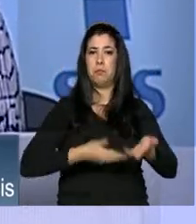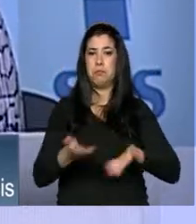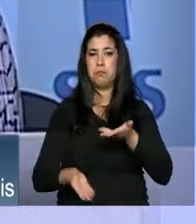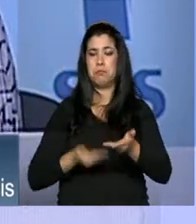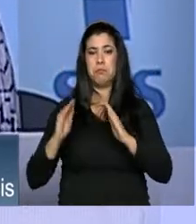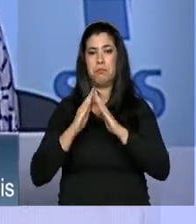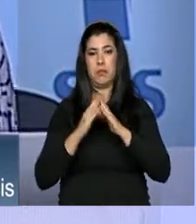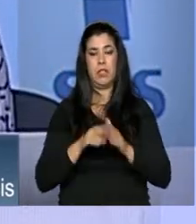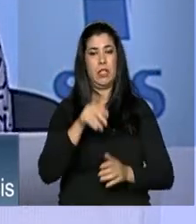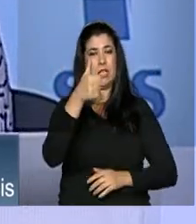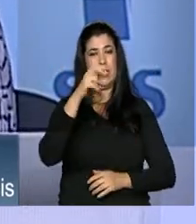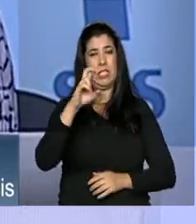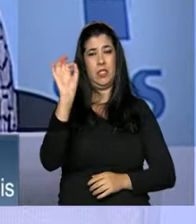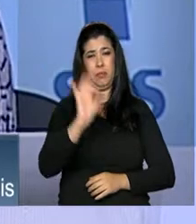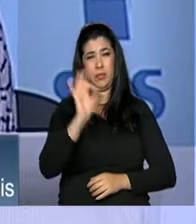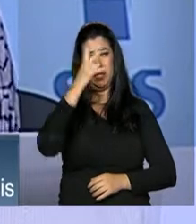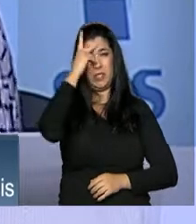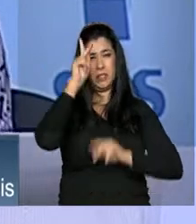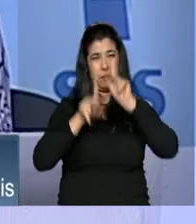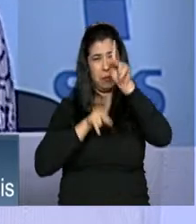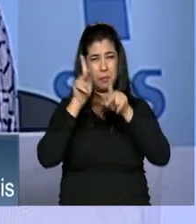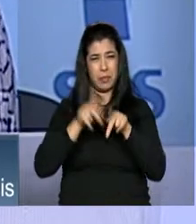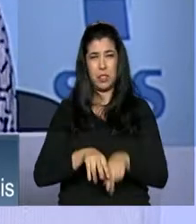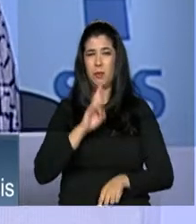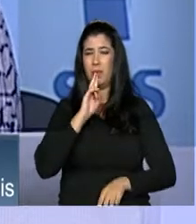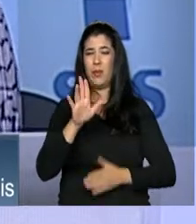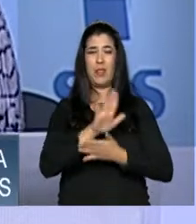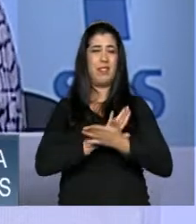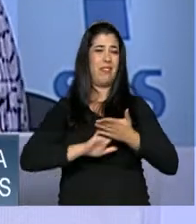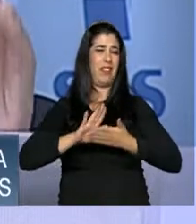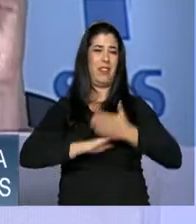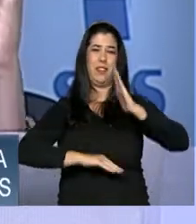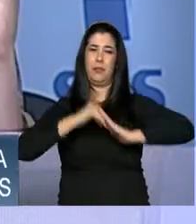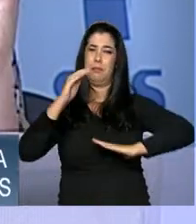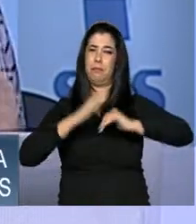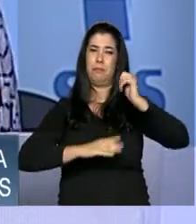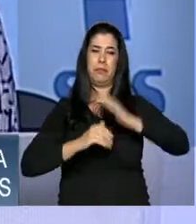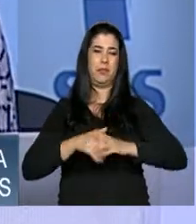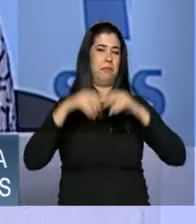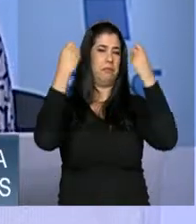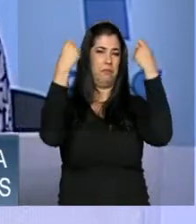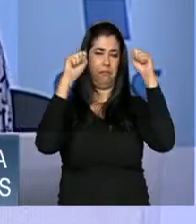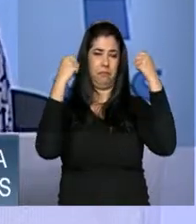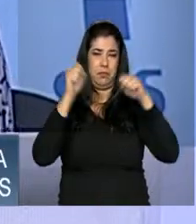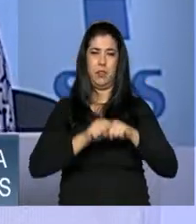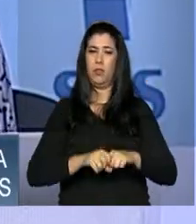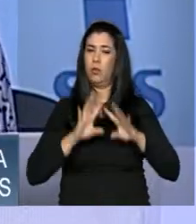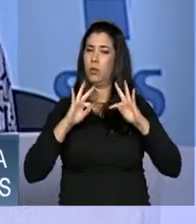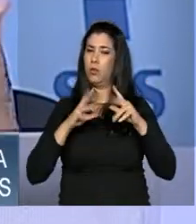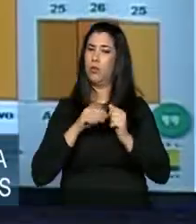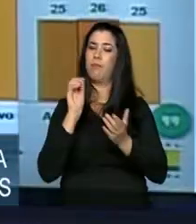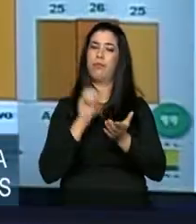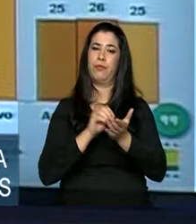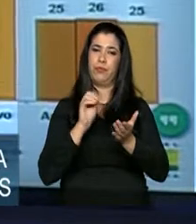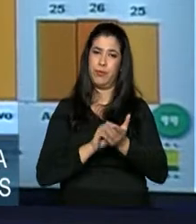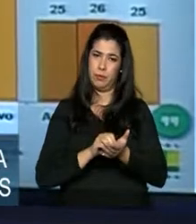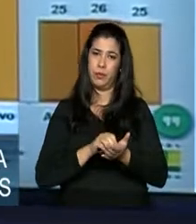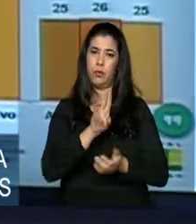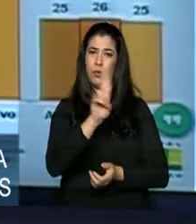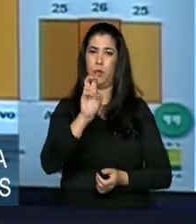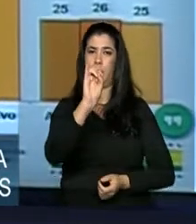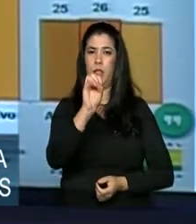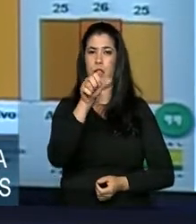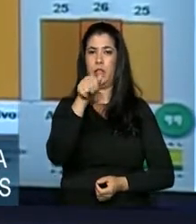15% da população diz que não pratica atividade física em nenhum desses domínios. Então, elas são completamente inativas. Temos um